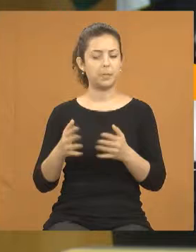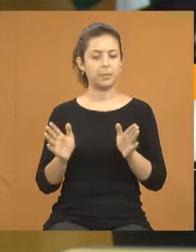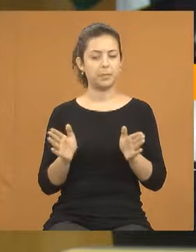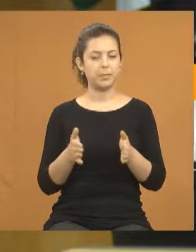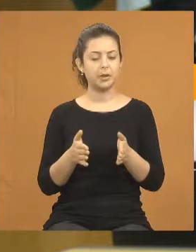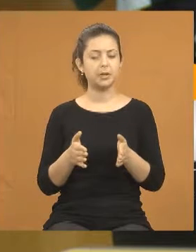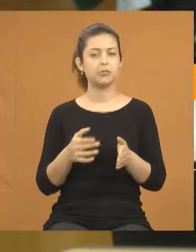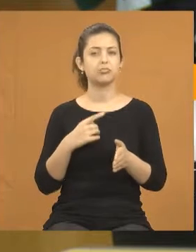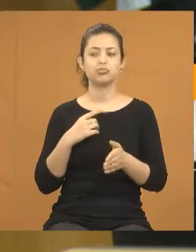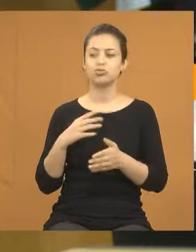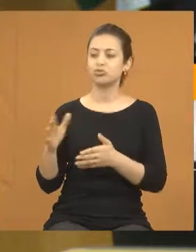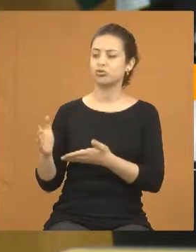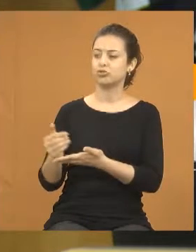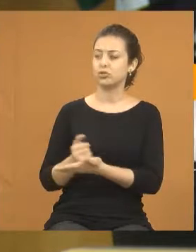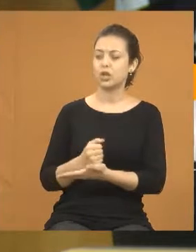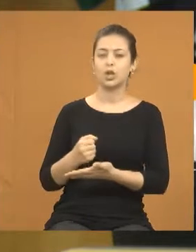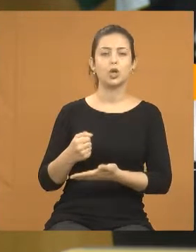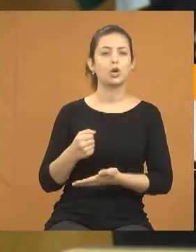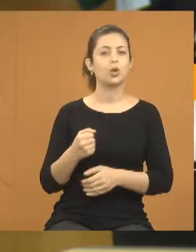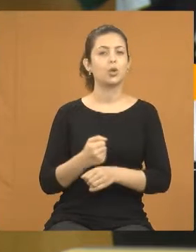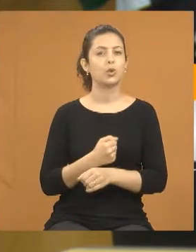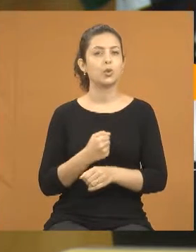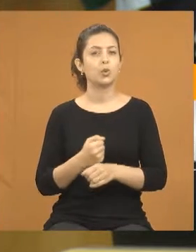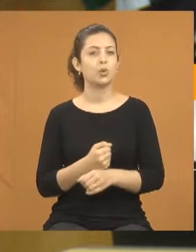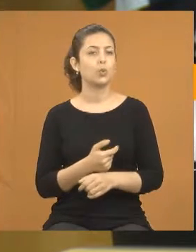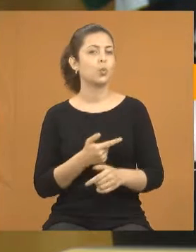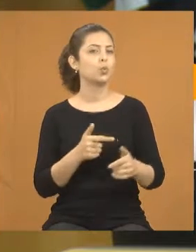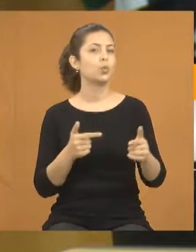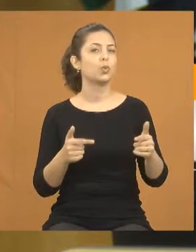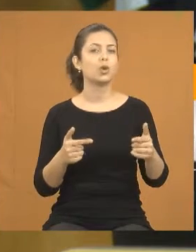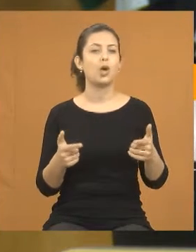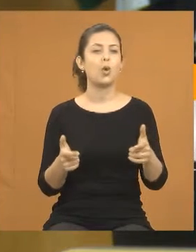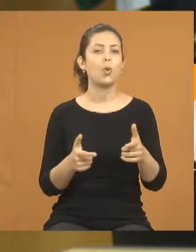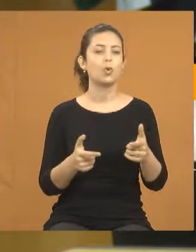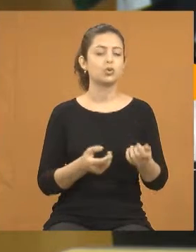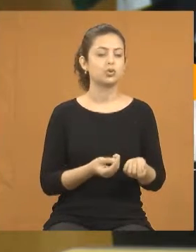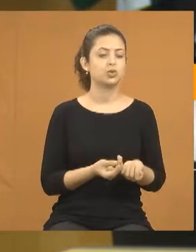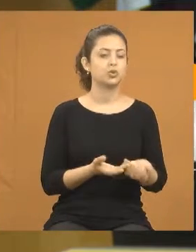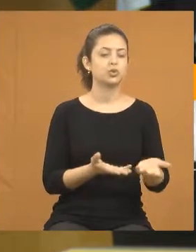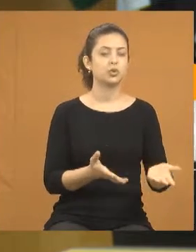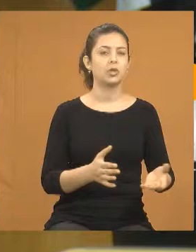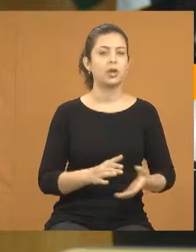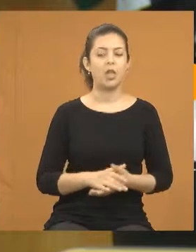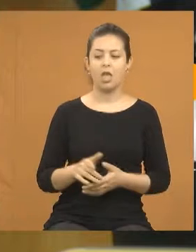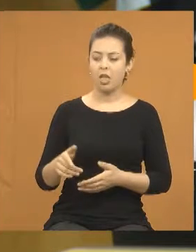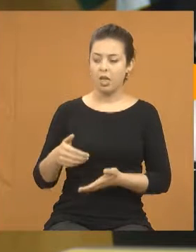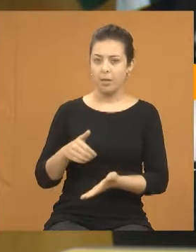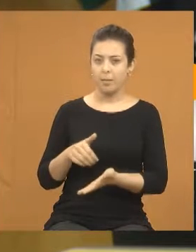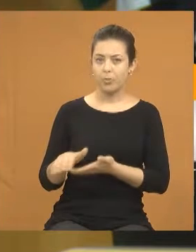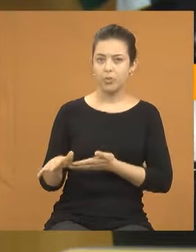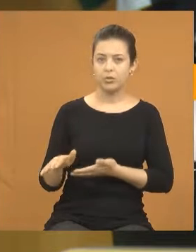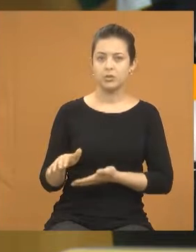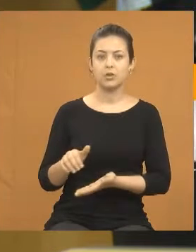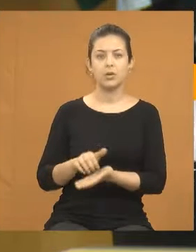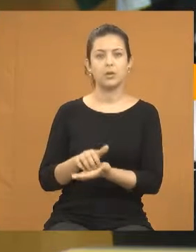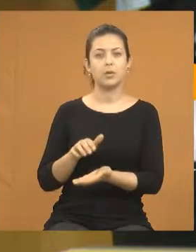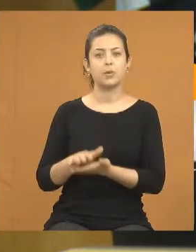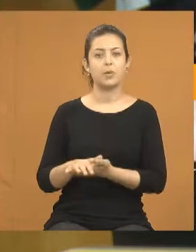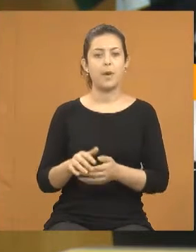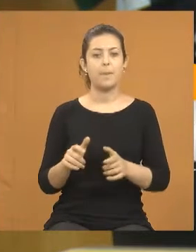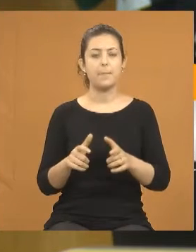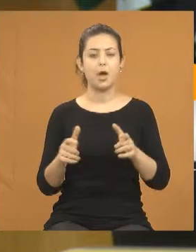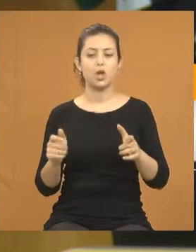o resíduo de uma construção e não tem aonde jogar, e aí ele vai ser multado, muitas vezes a multa é